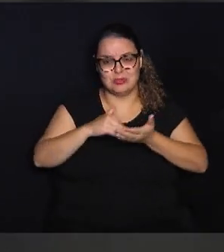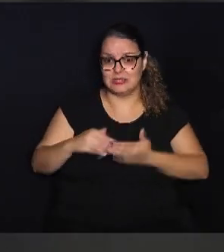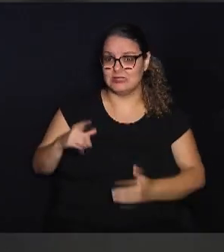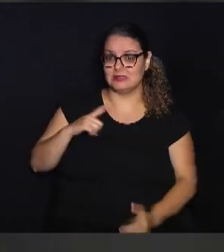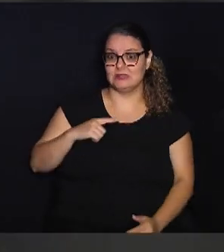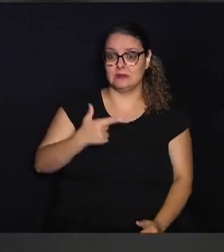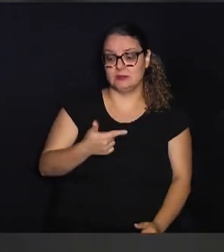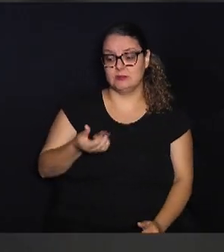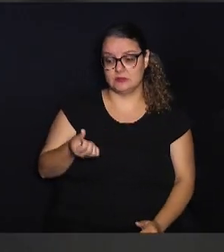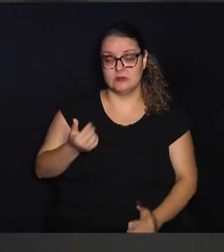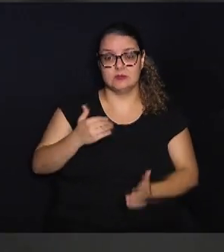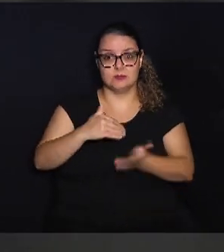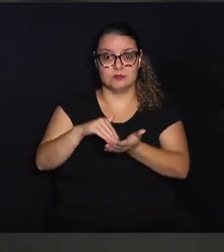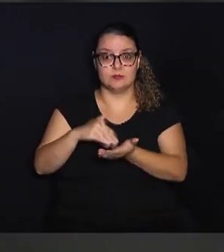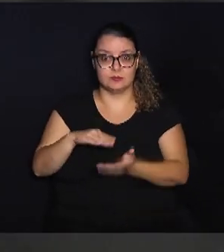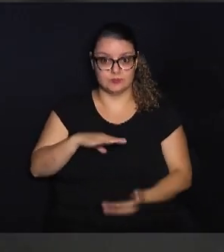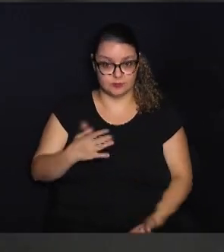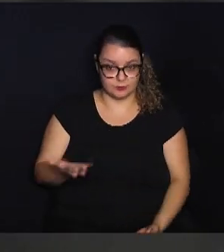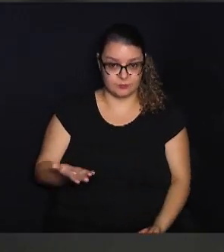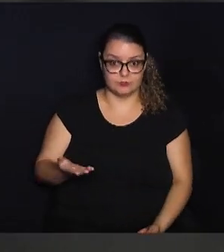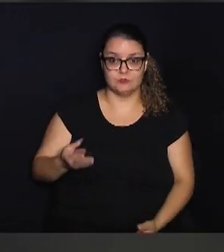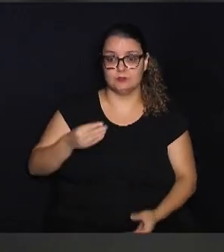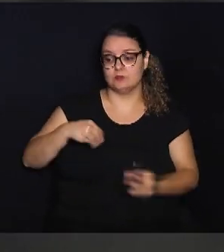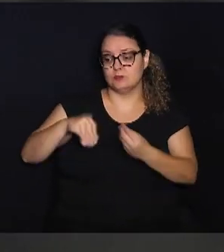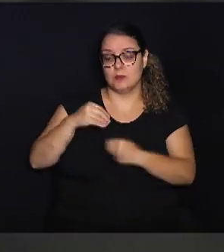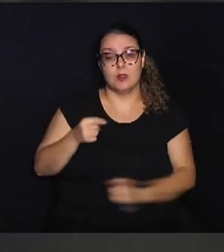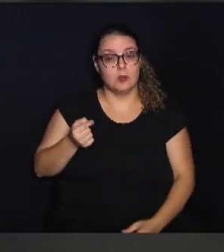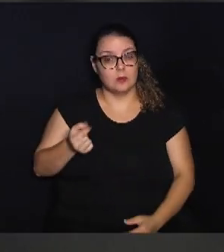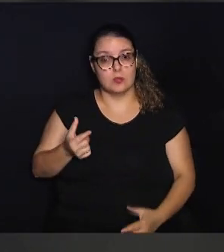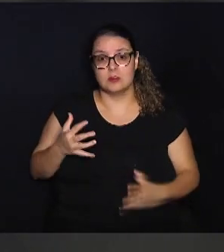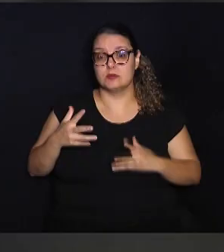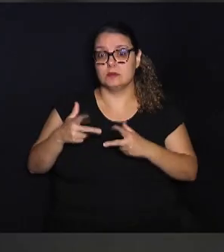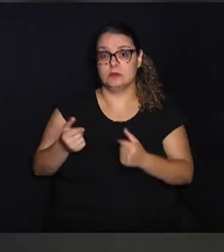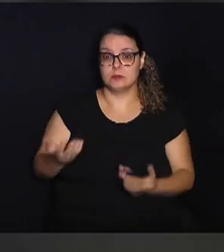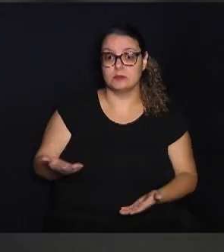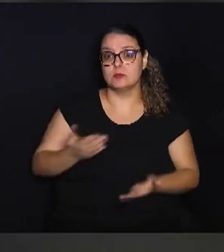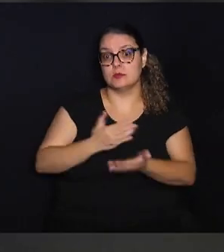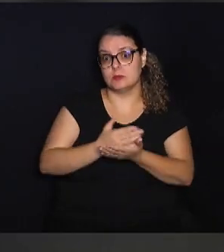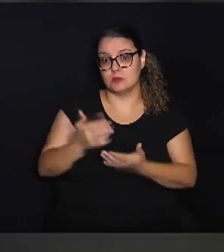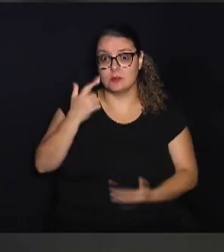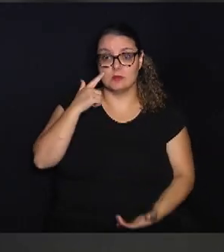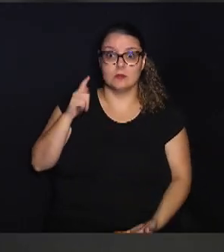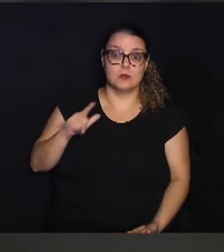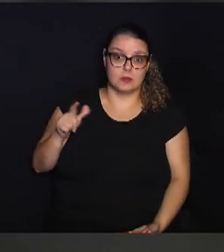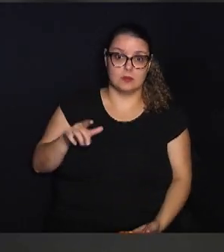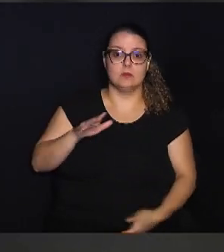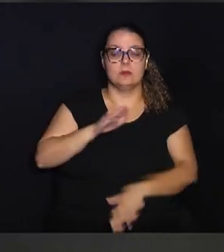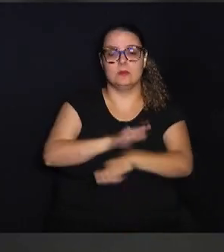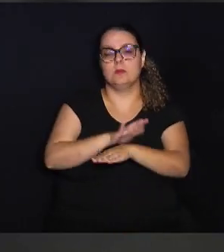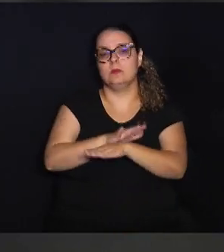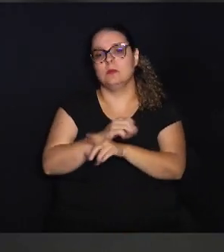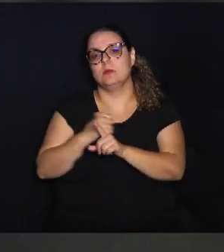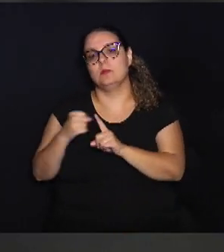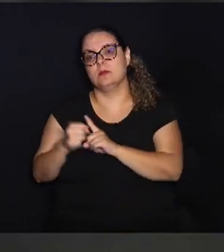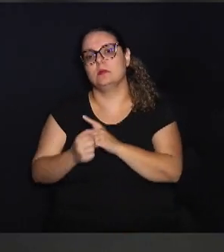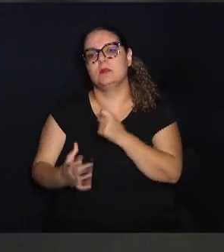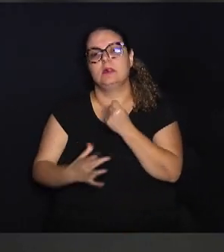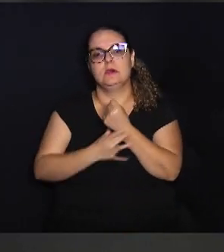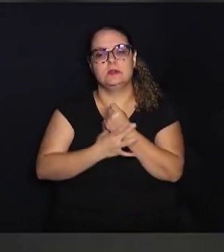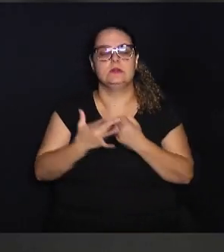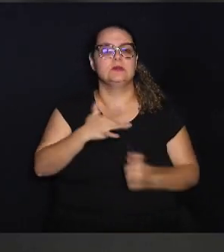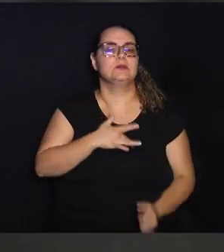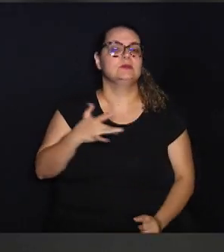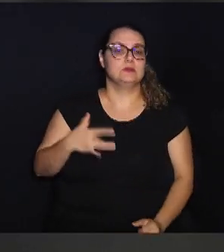26 secretarias no município, né? Envolve quase todas elas, né? Começando, lógico, pela assistência social, segurança,